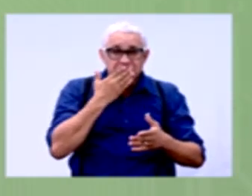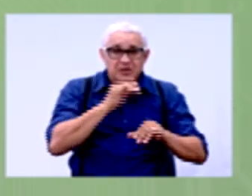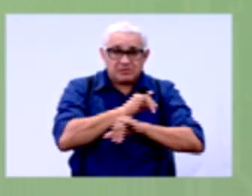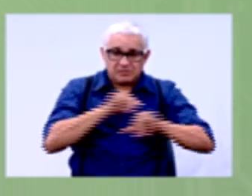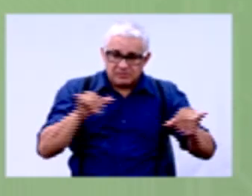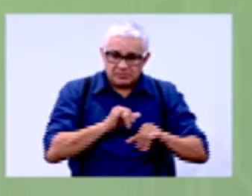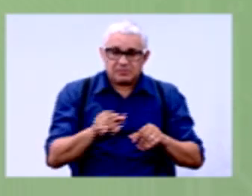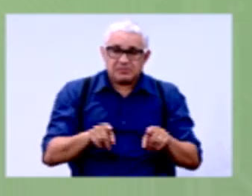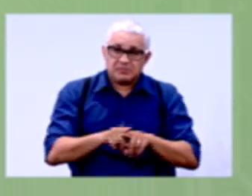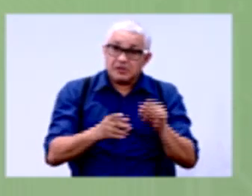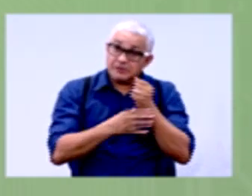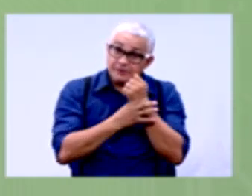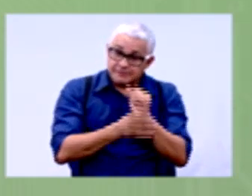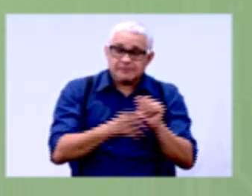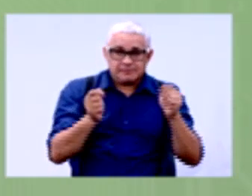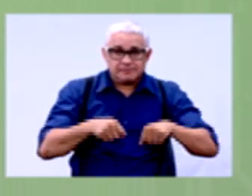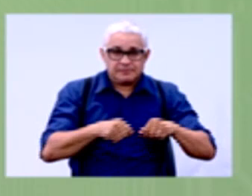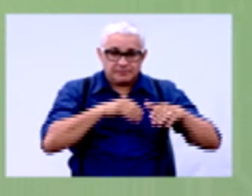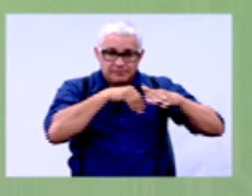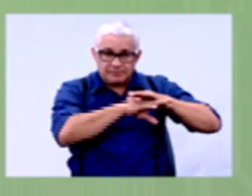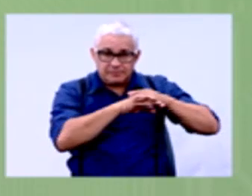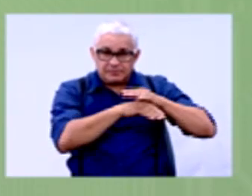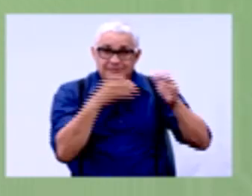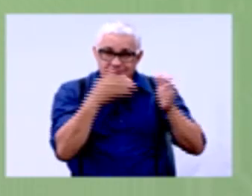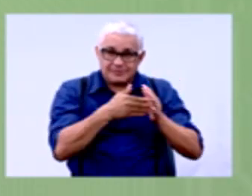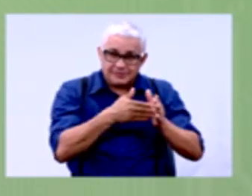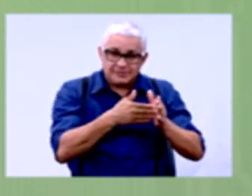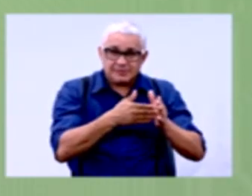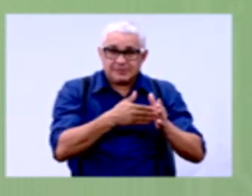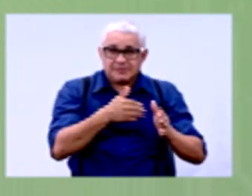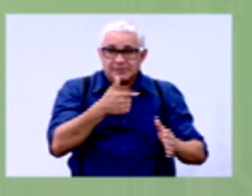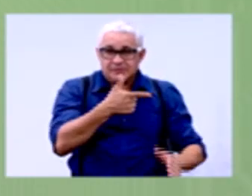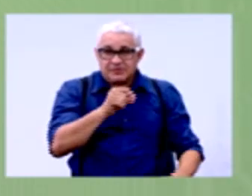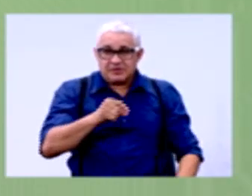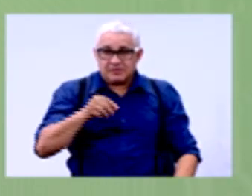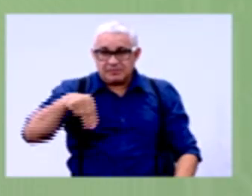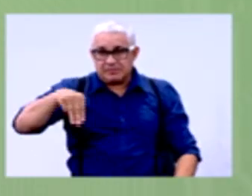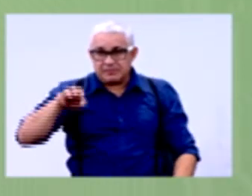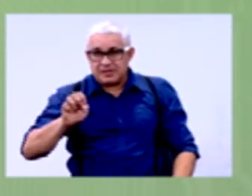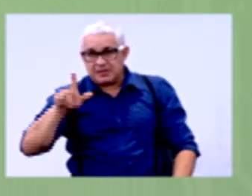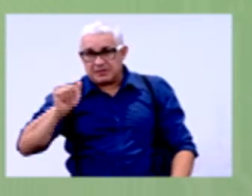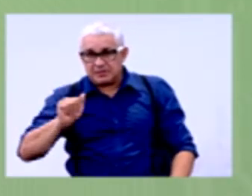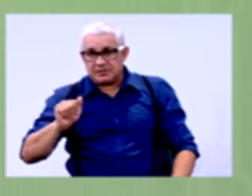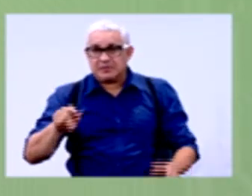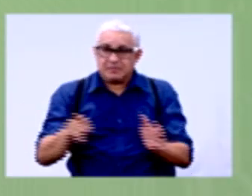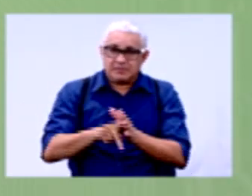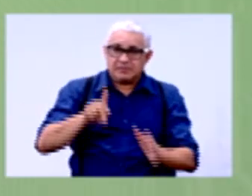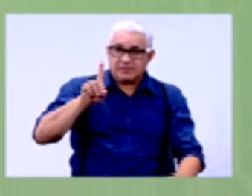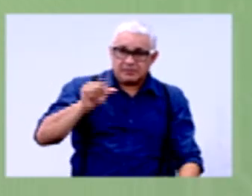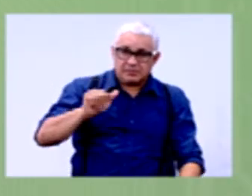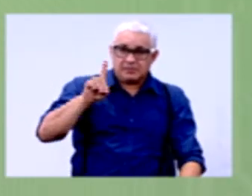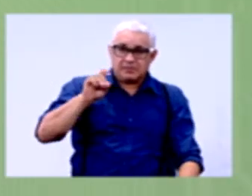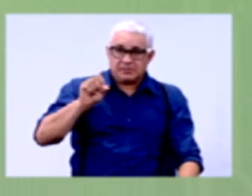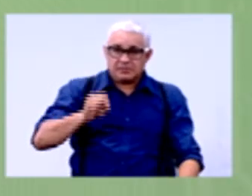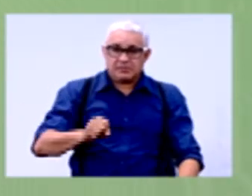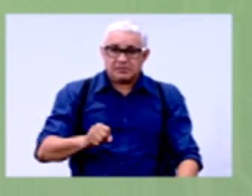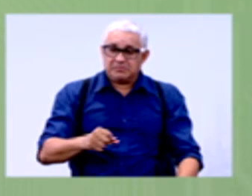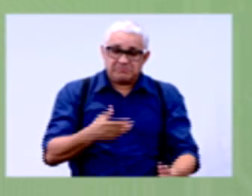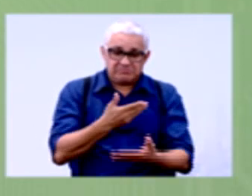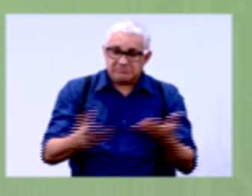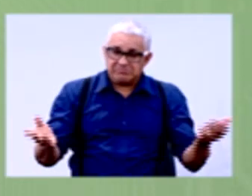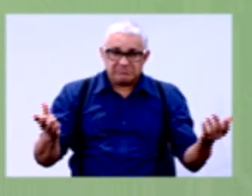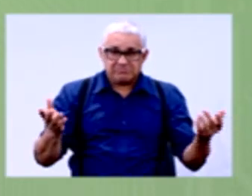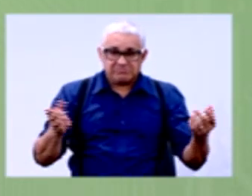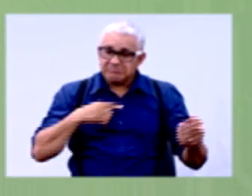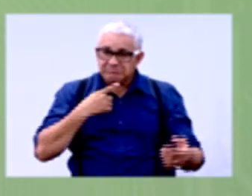De forma segura é possível armazenar até 20 megas de dados sem correr risco de perdas, certo? Então o que acontece